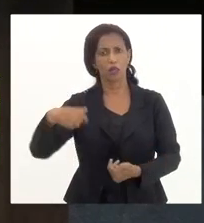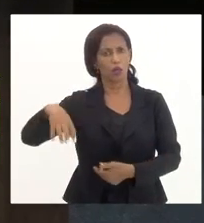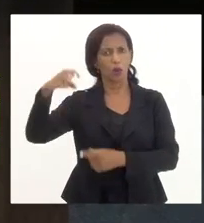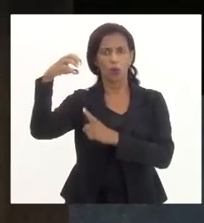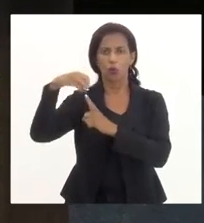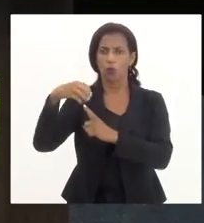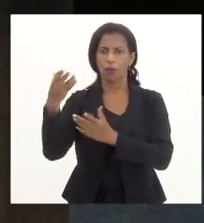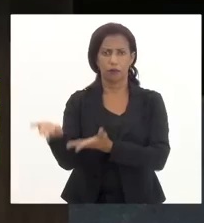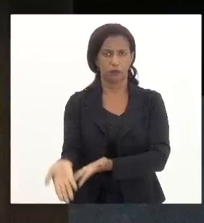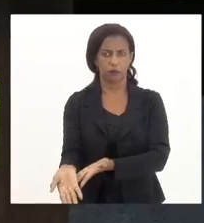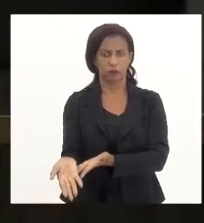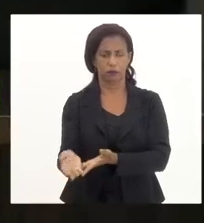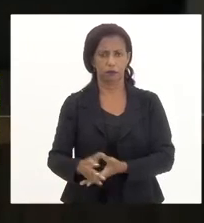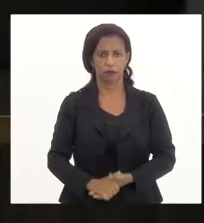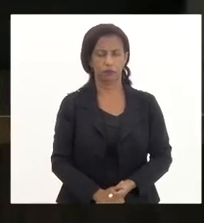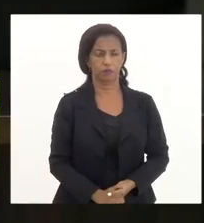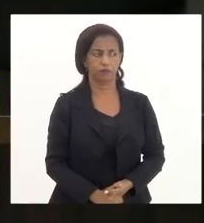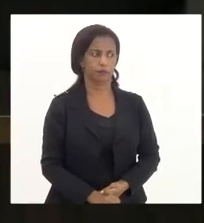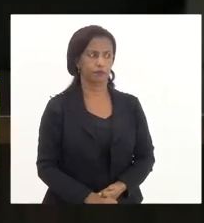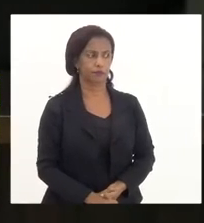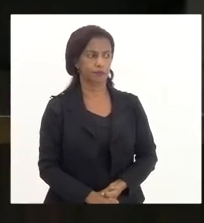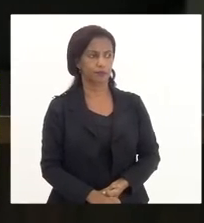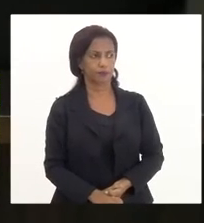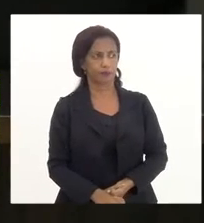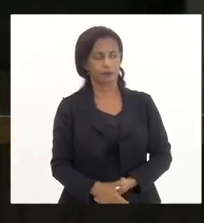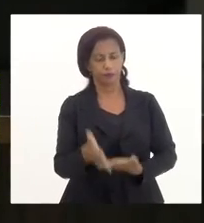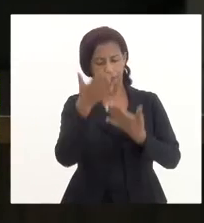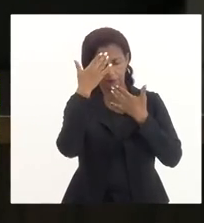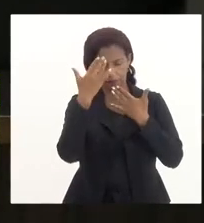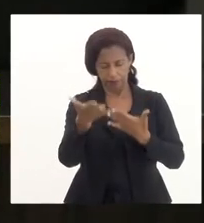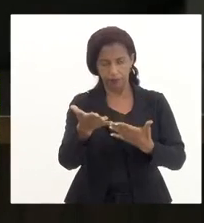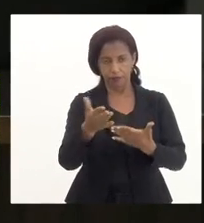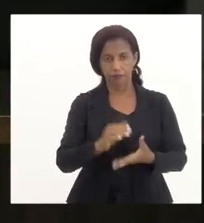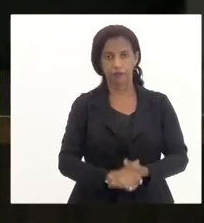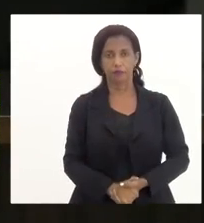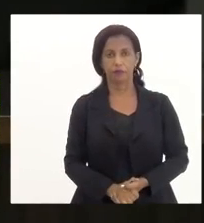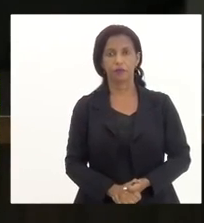muito obrigado e agradeço